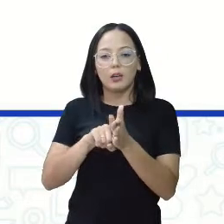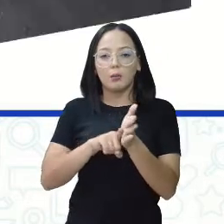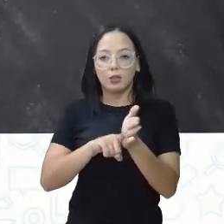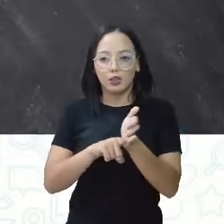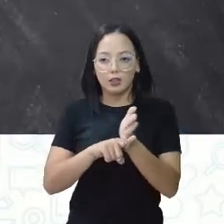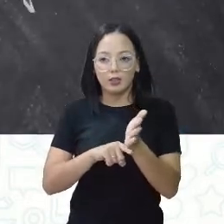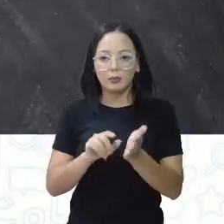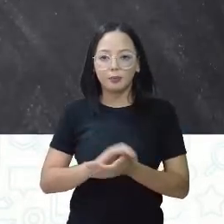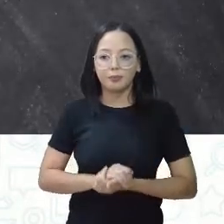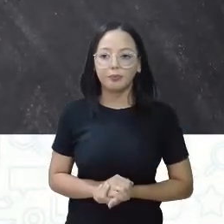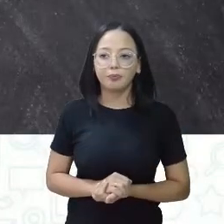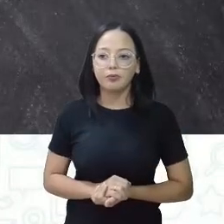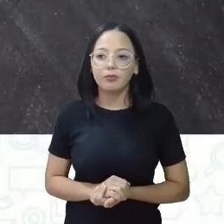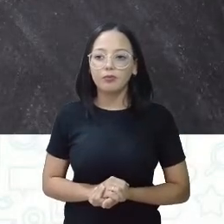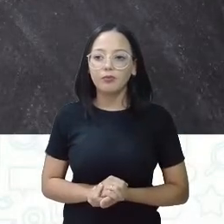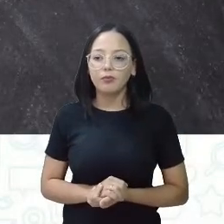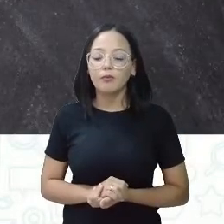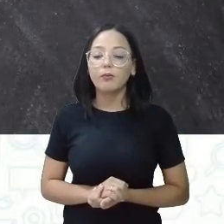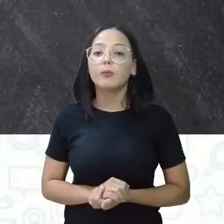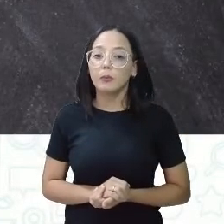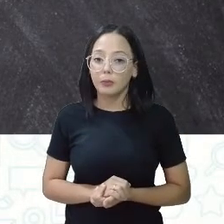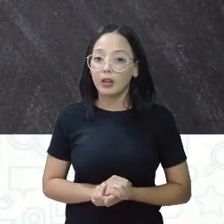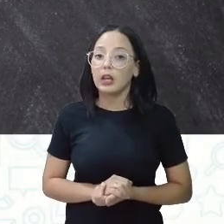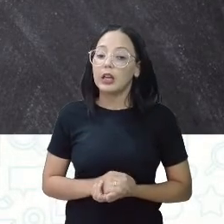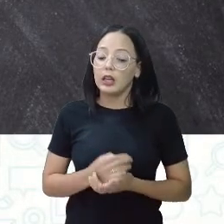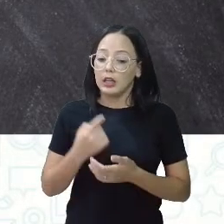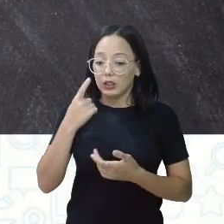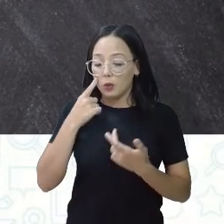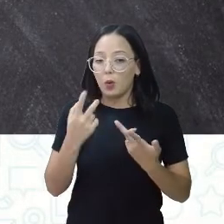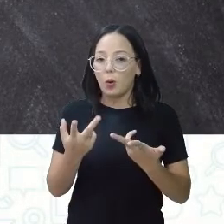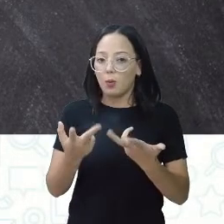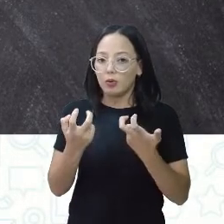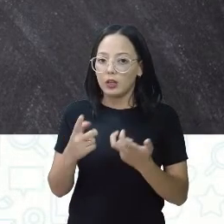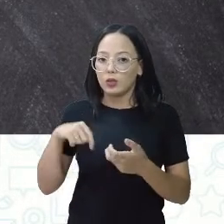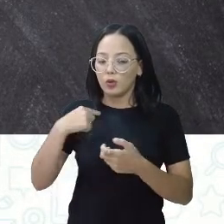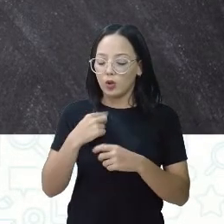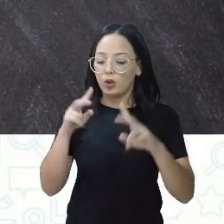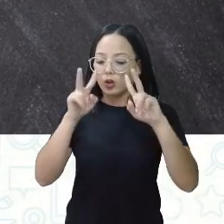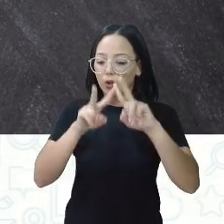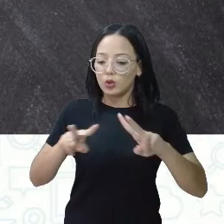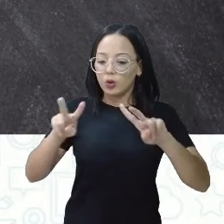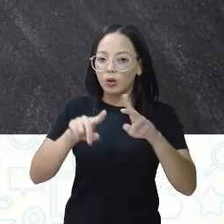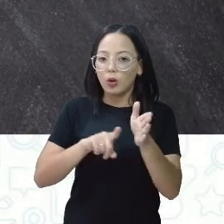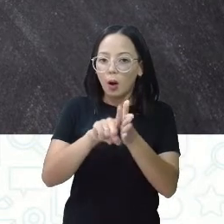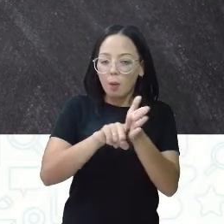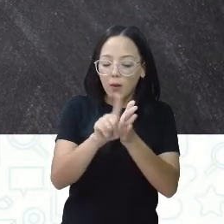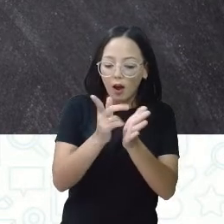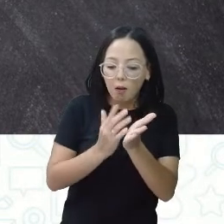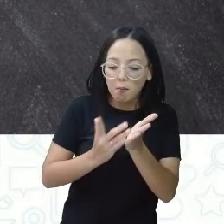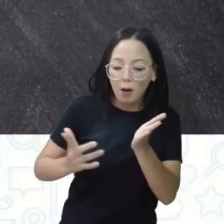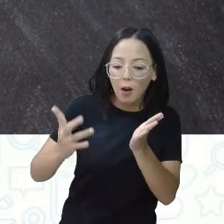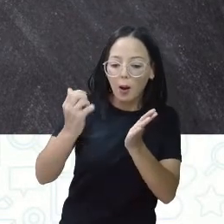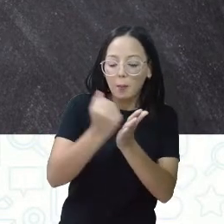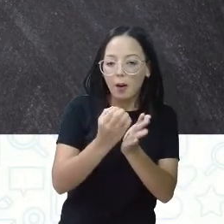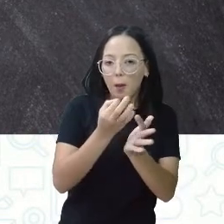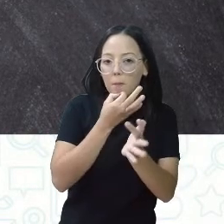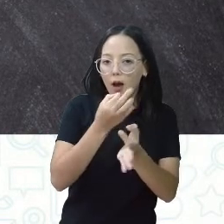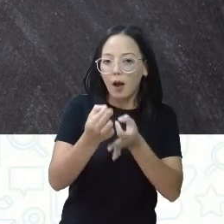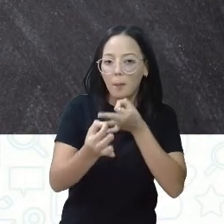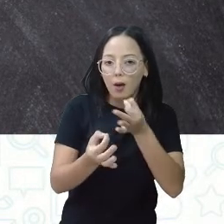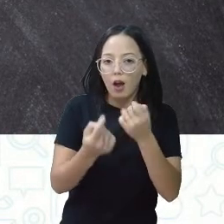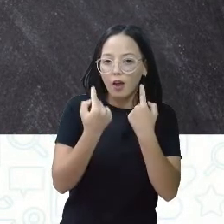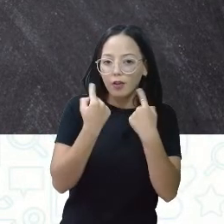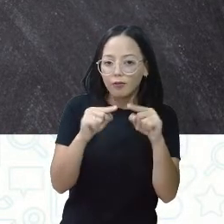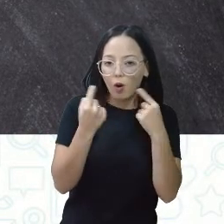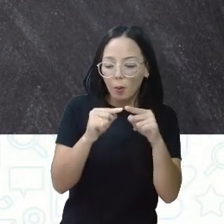tá certo? Então, a gente verificou que, pegando os dados da pesquisa e criticando a informação,